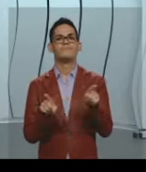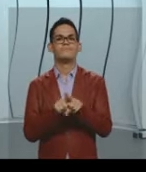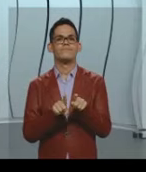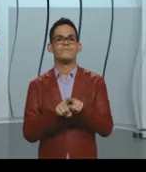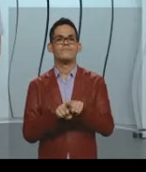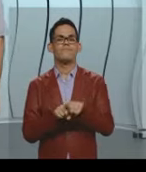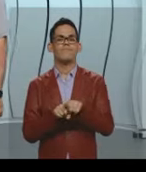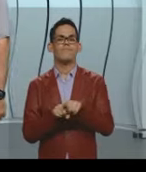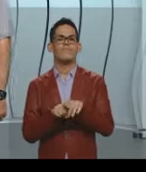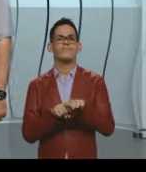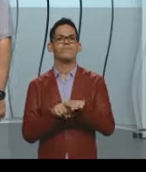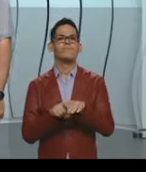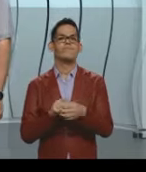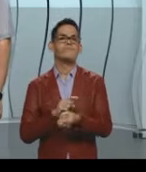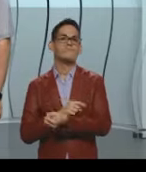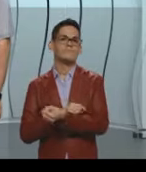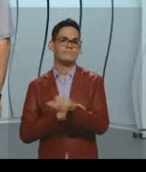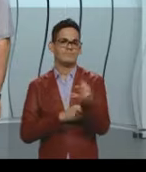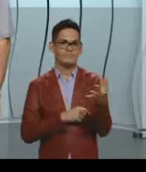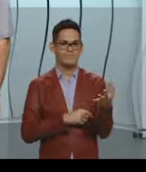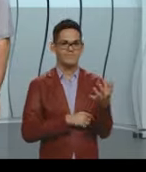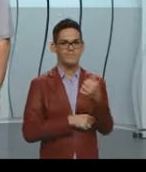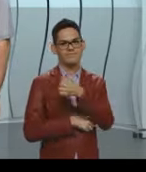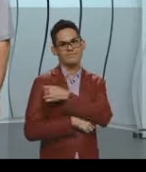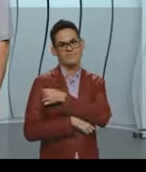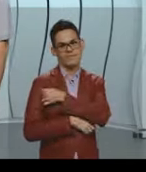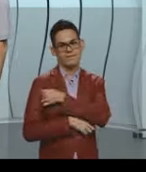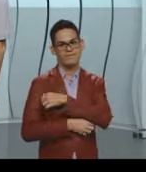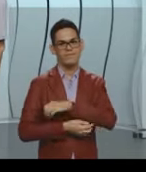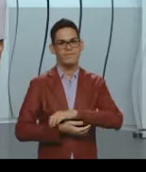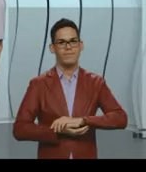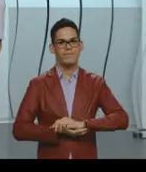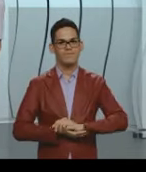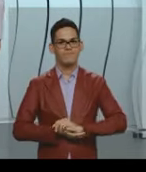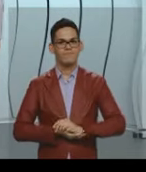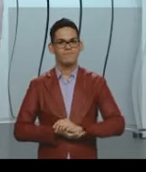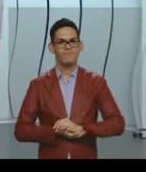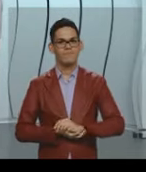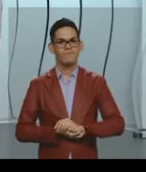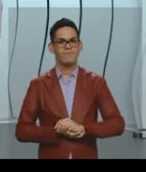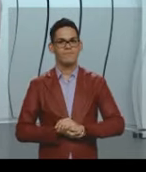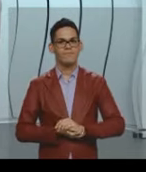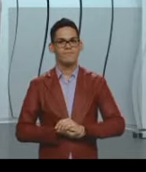pesos, que seria a quantidade de alunos ali no caso.